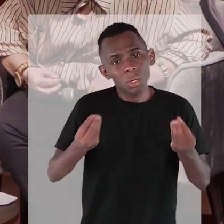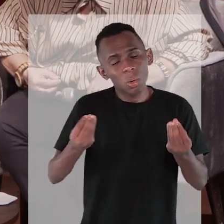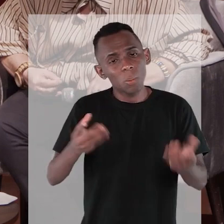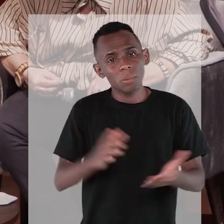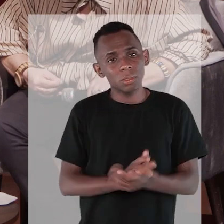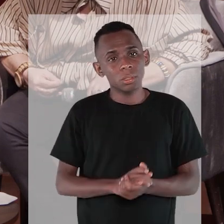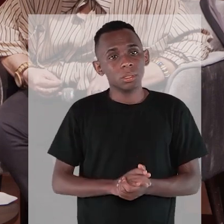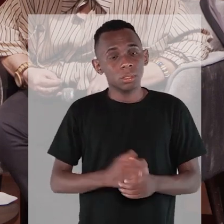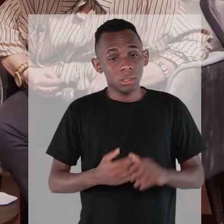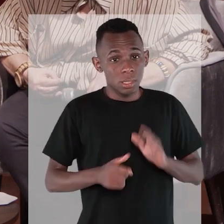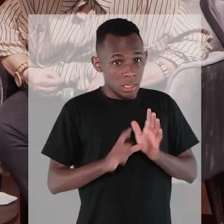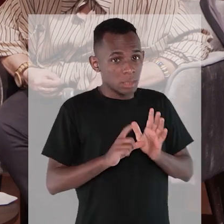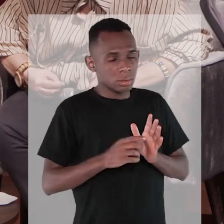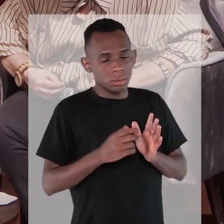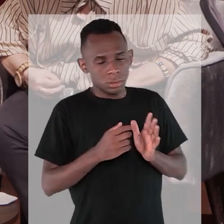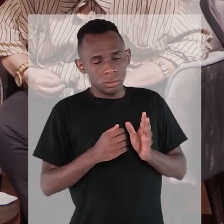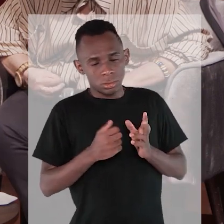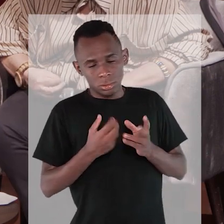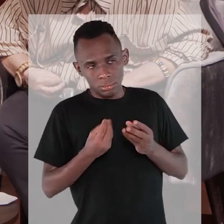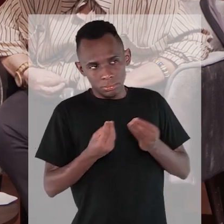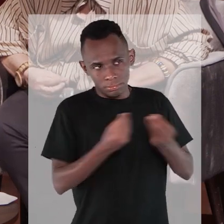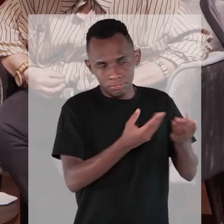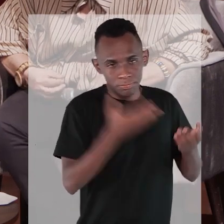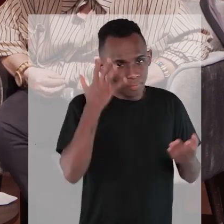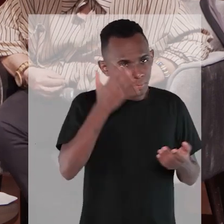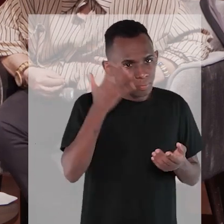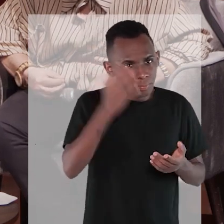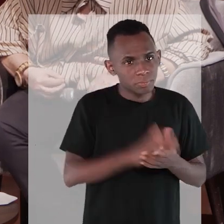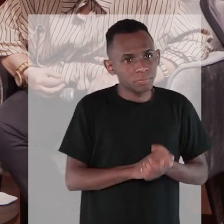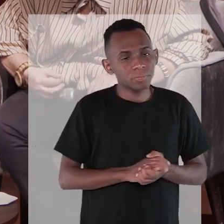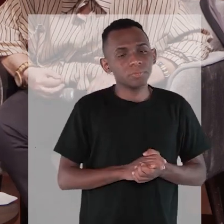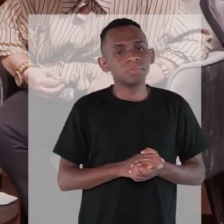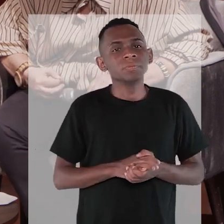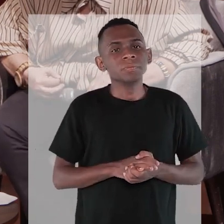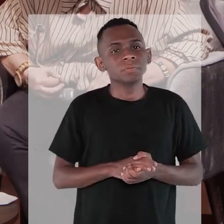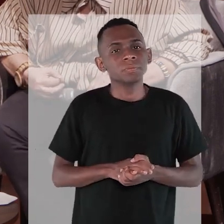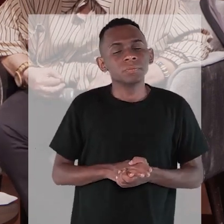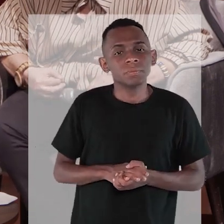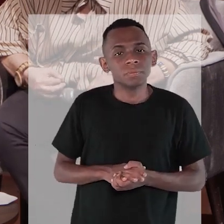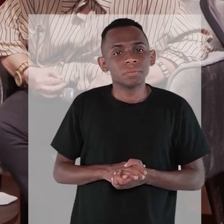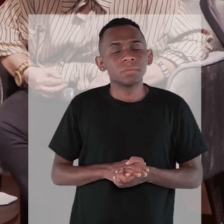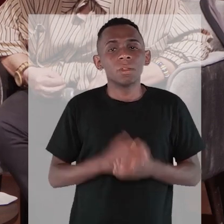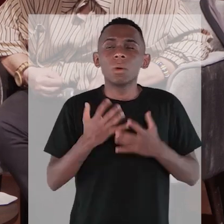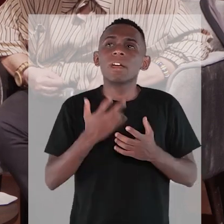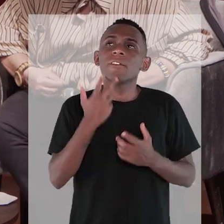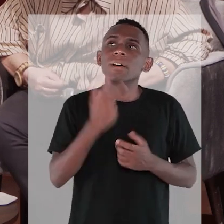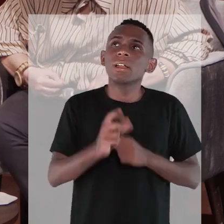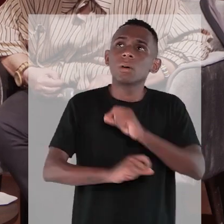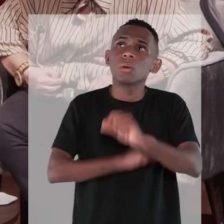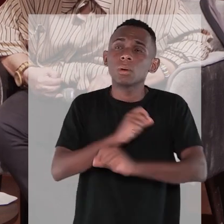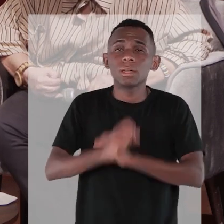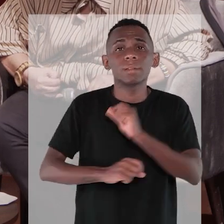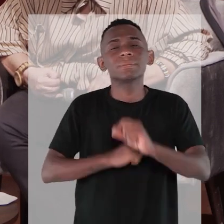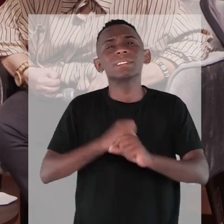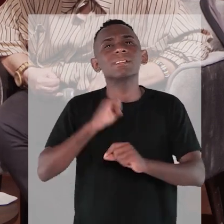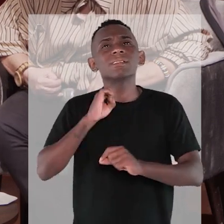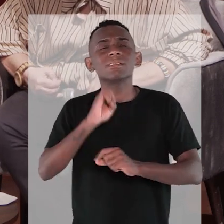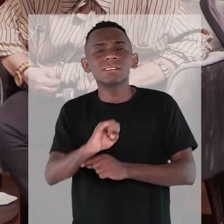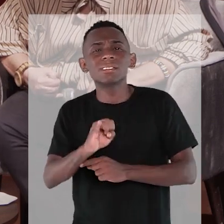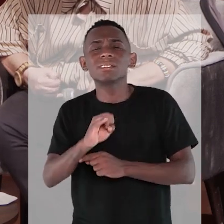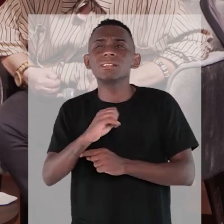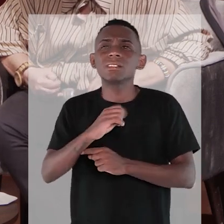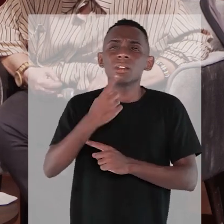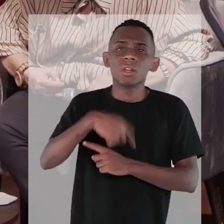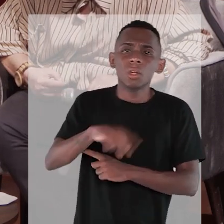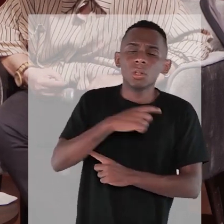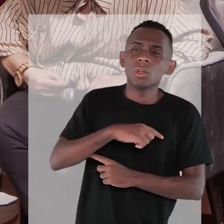meu texto antes de passar para o Miguel, se nós olharmos, né, e foi meu papel de tentar olhar para o passado,